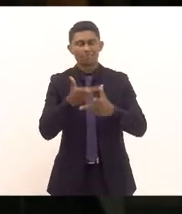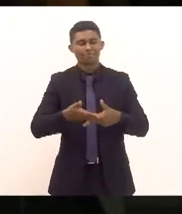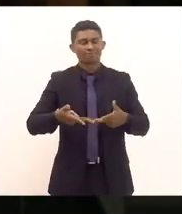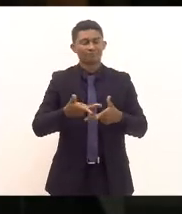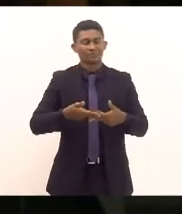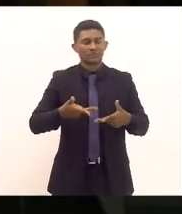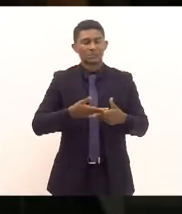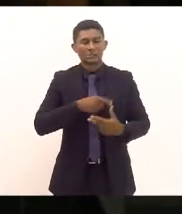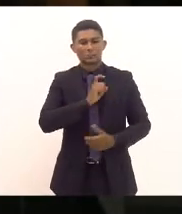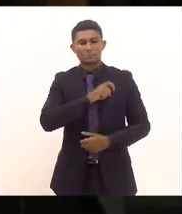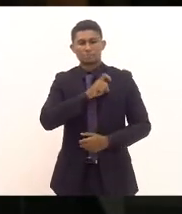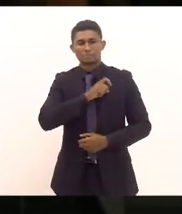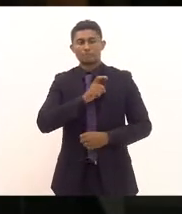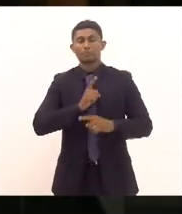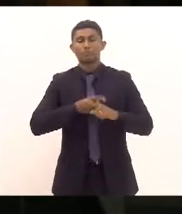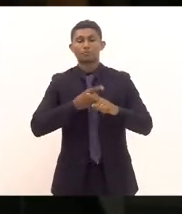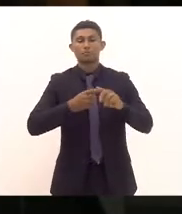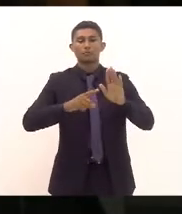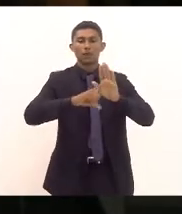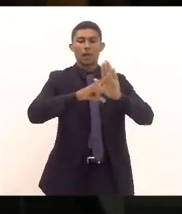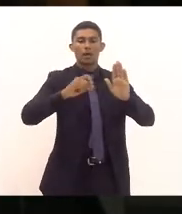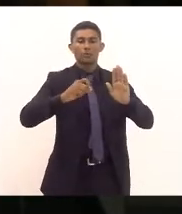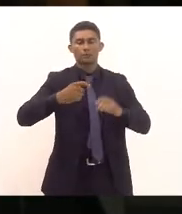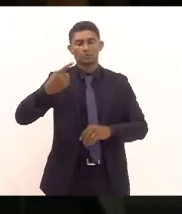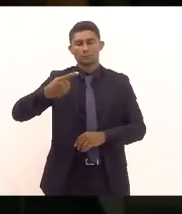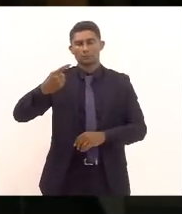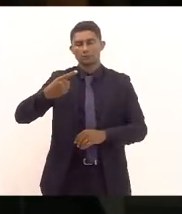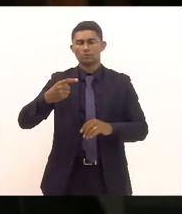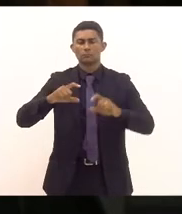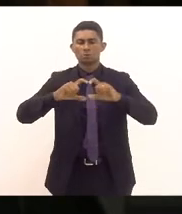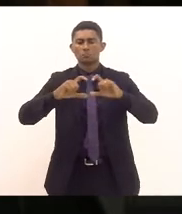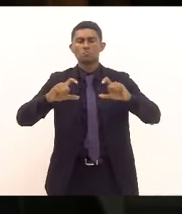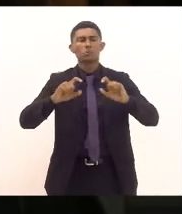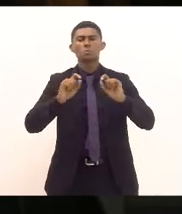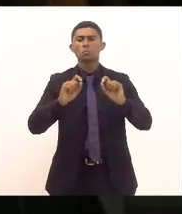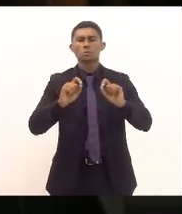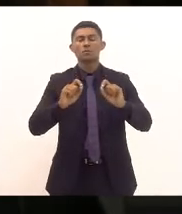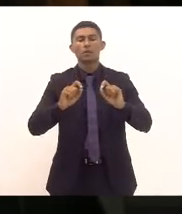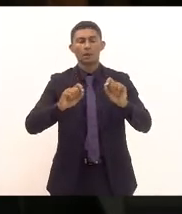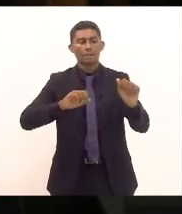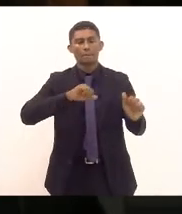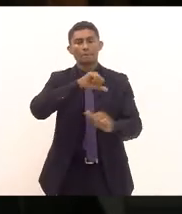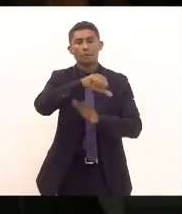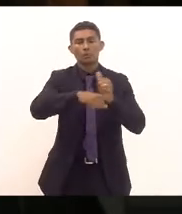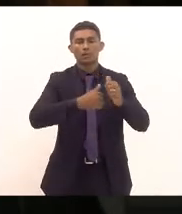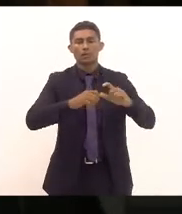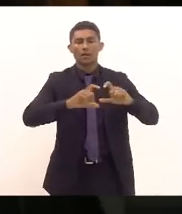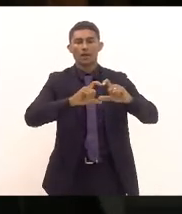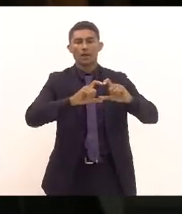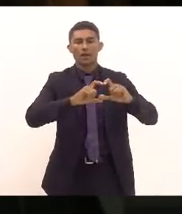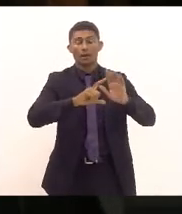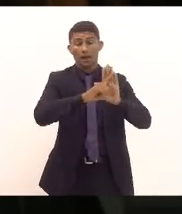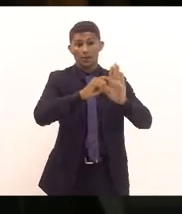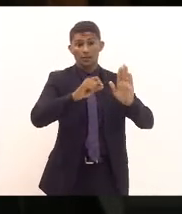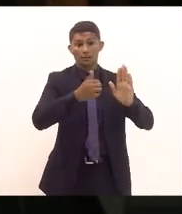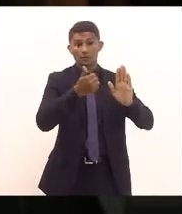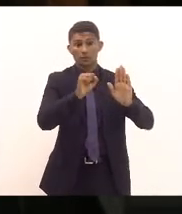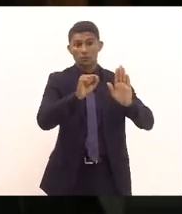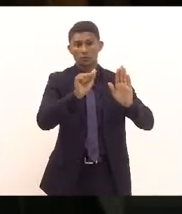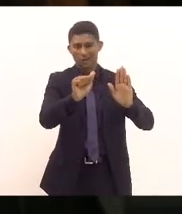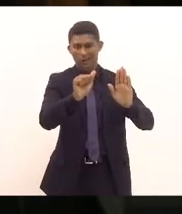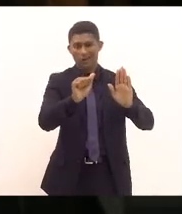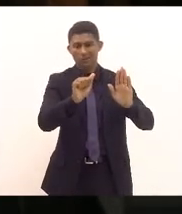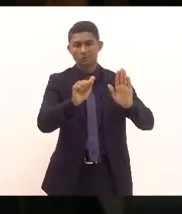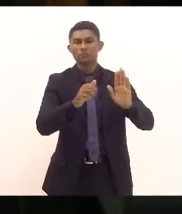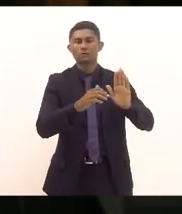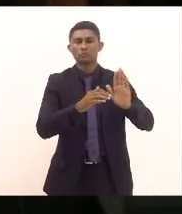o primeiro gol artigo primeiro ele modifica o artigo 18 a o artigo 18 Ah